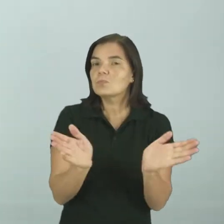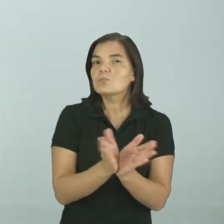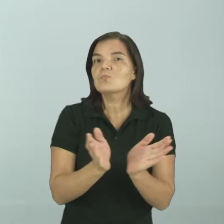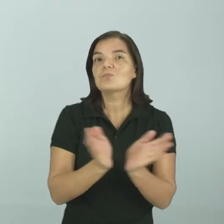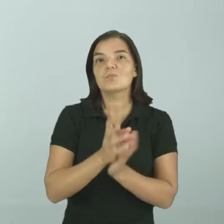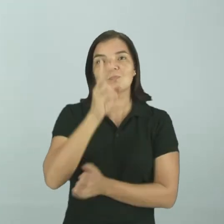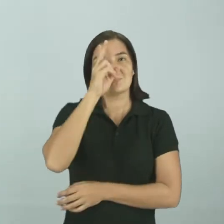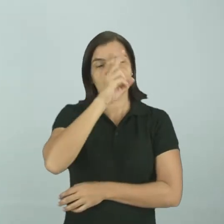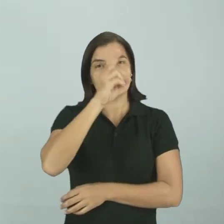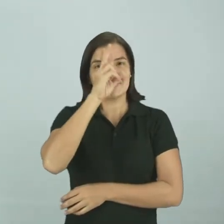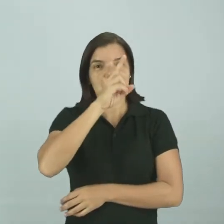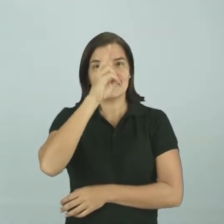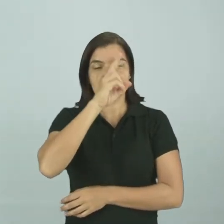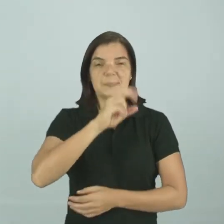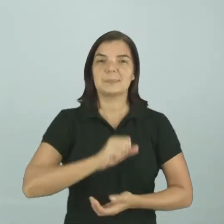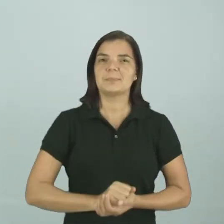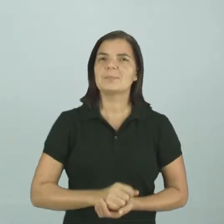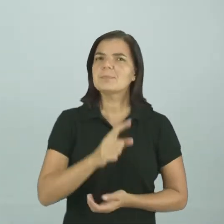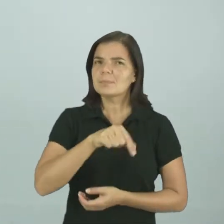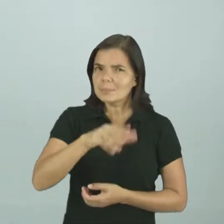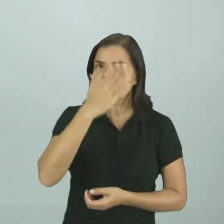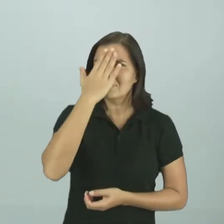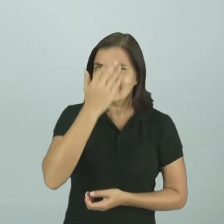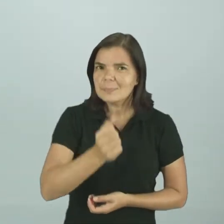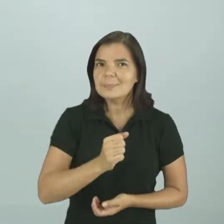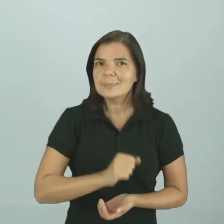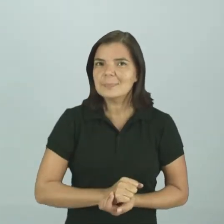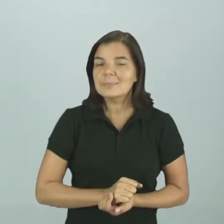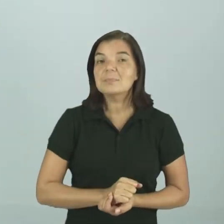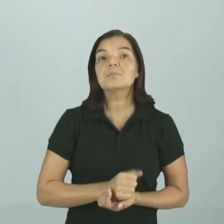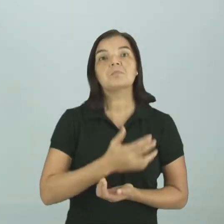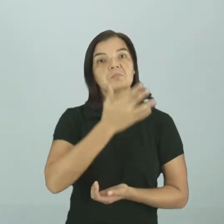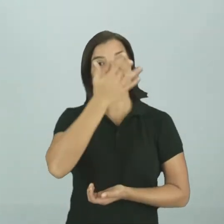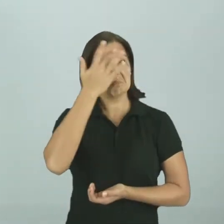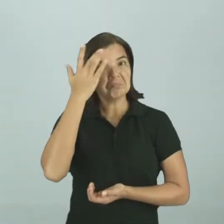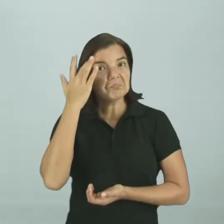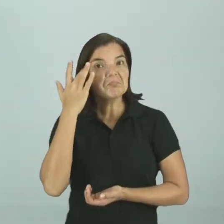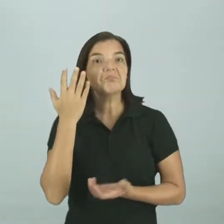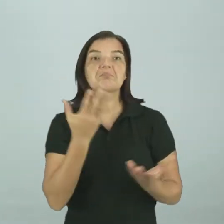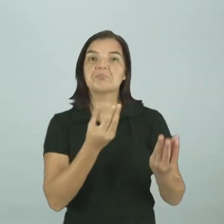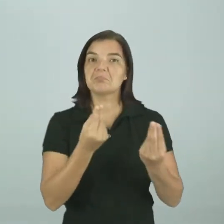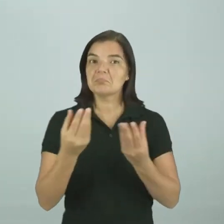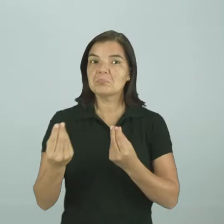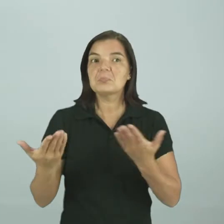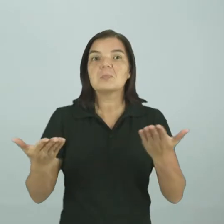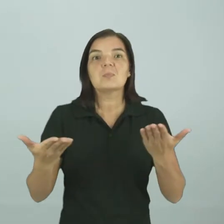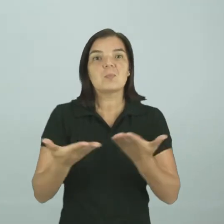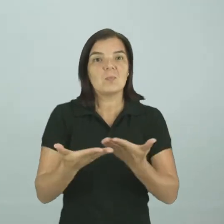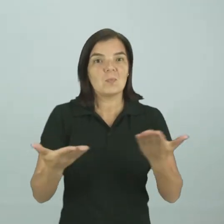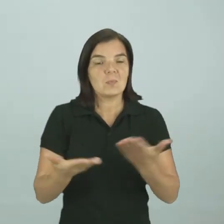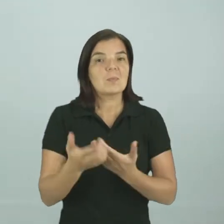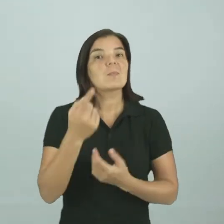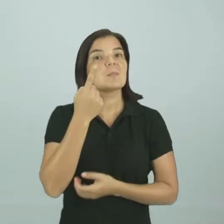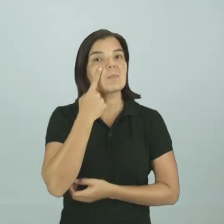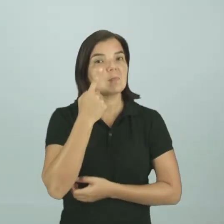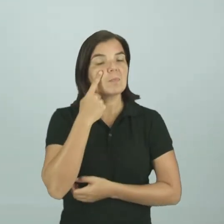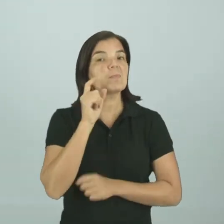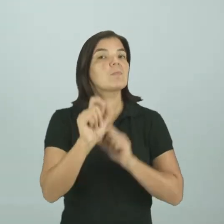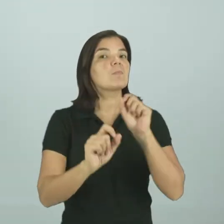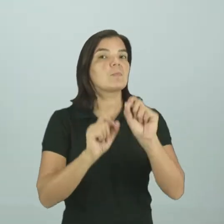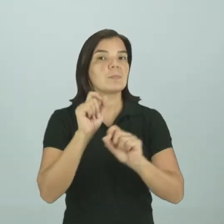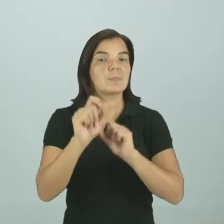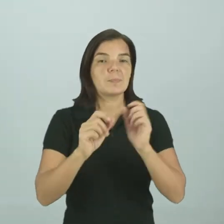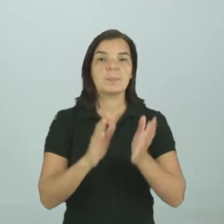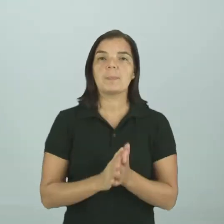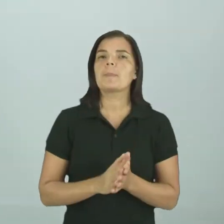nossa história. Você sabia disso? Muitas pessoas. Hoje, a gente pode ver o seguinte,